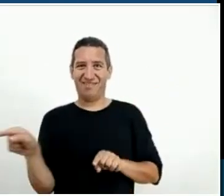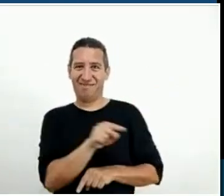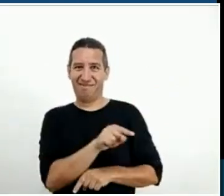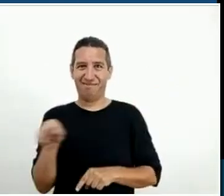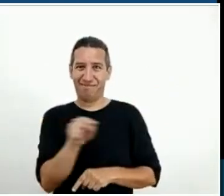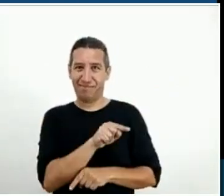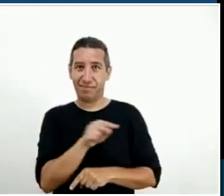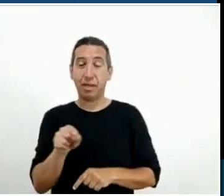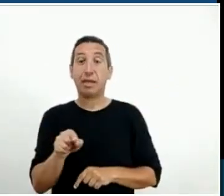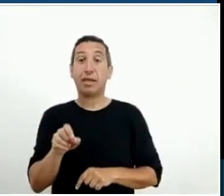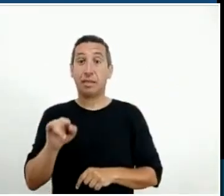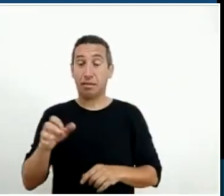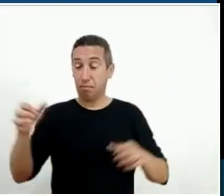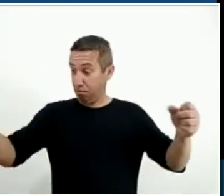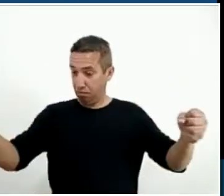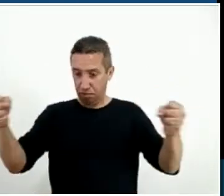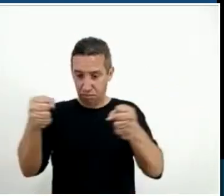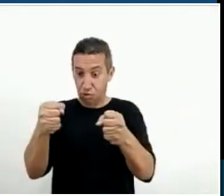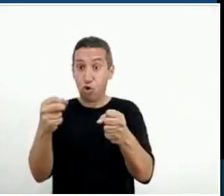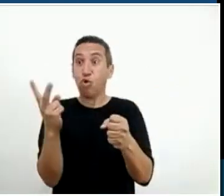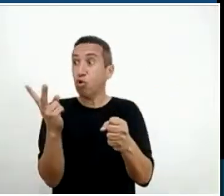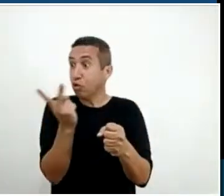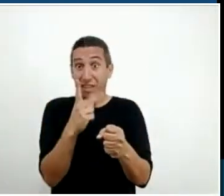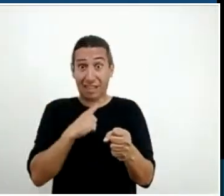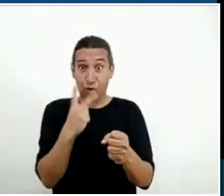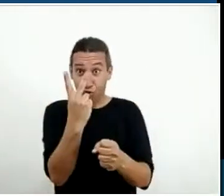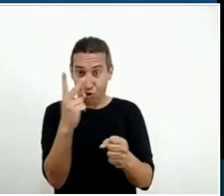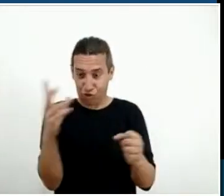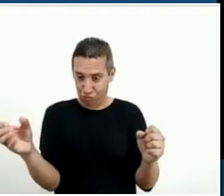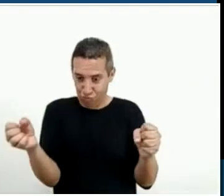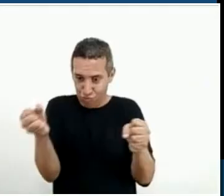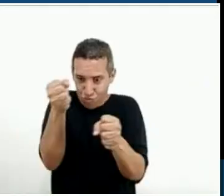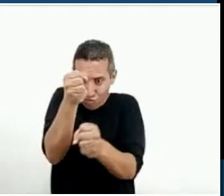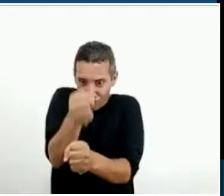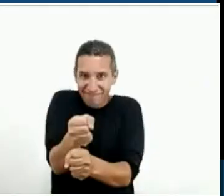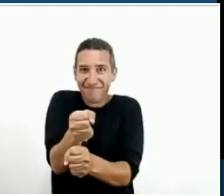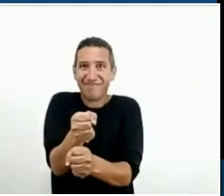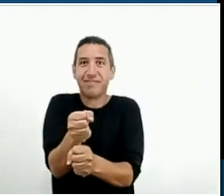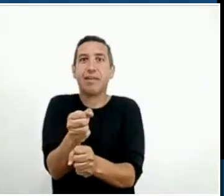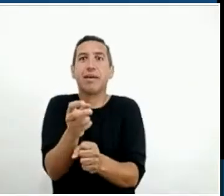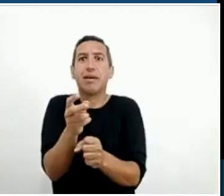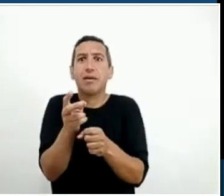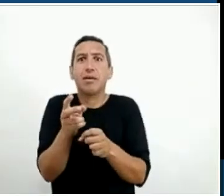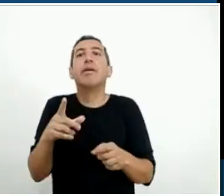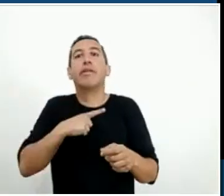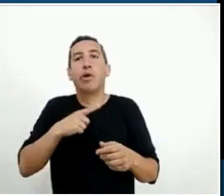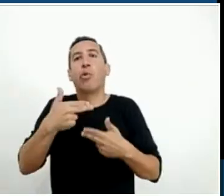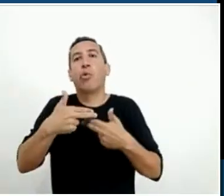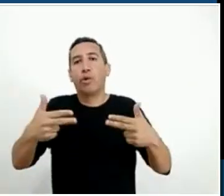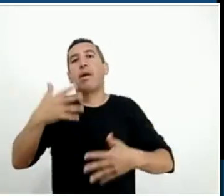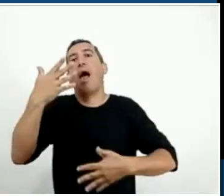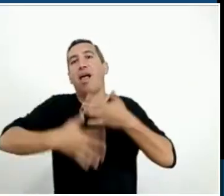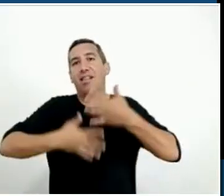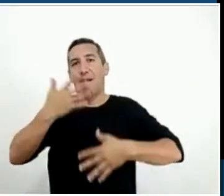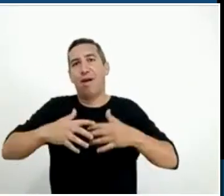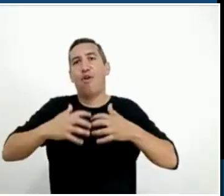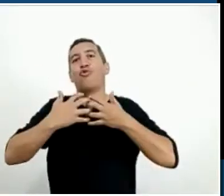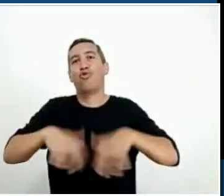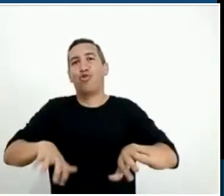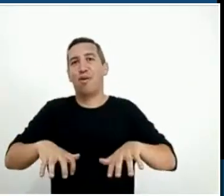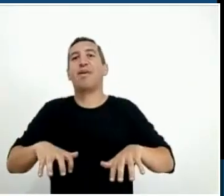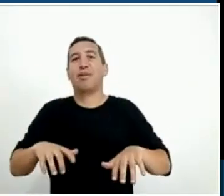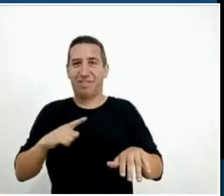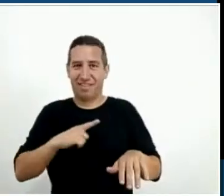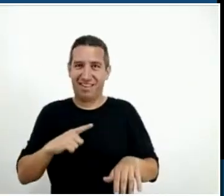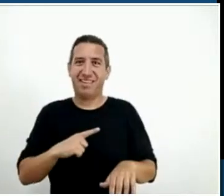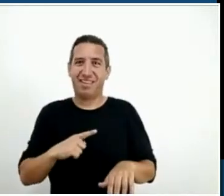que tinham as duas coisas, eles têm as duas disfunções executivas, o que atrapalha mais ainda. Então, pelo problema